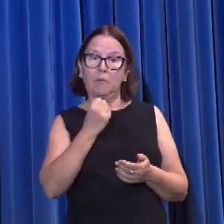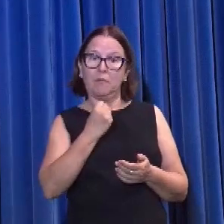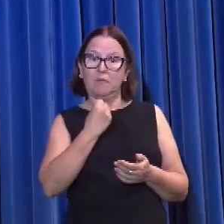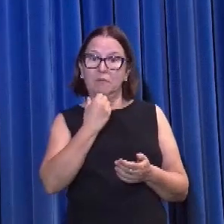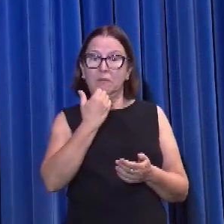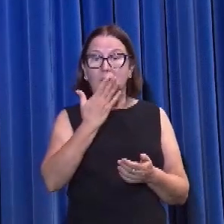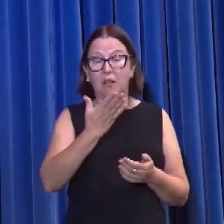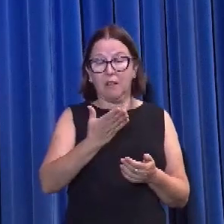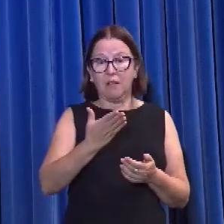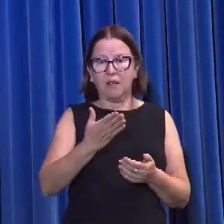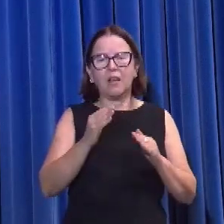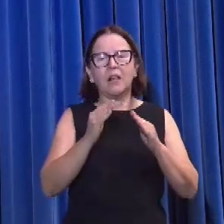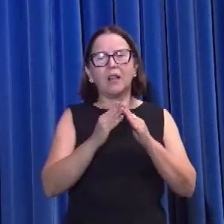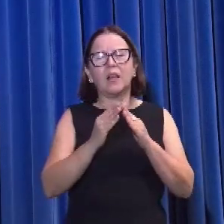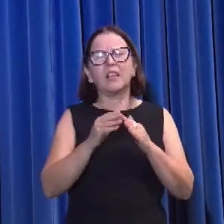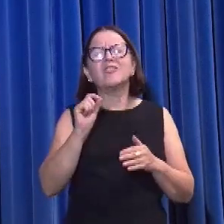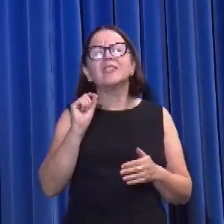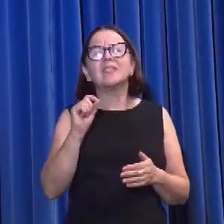Na casa de quem?